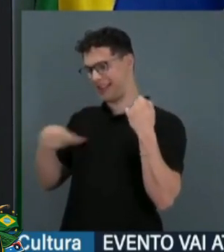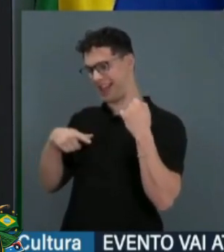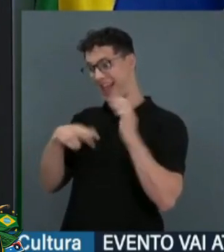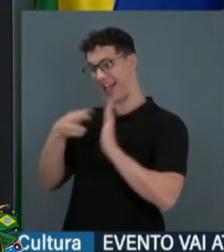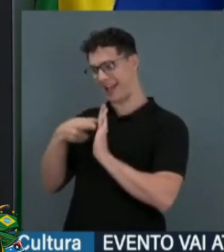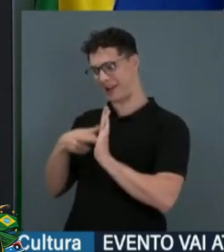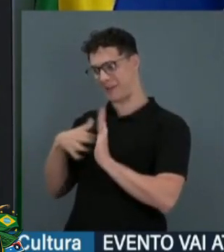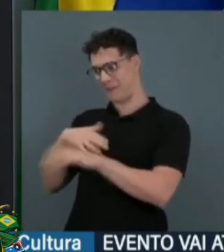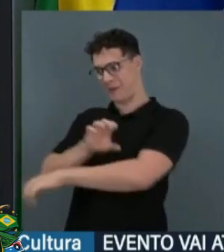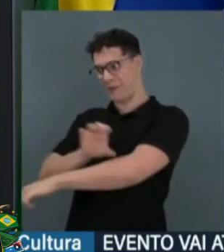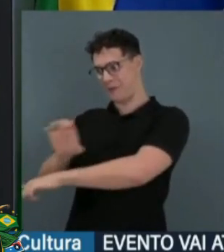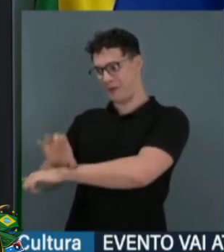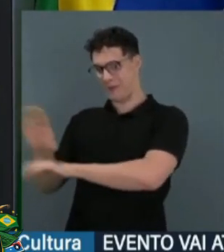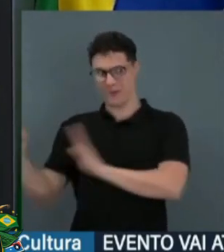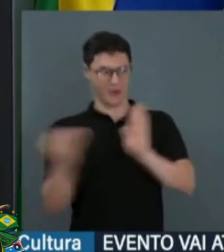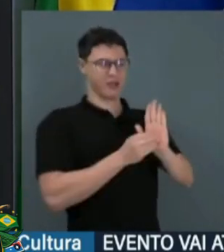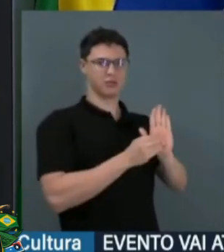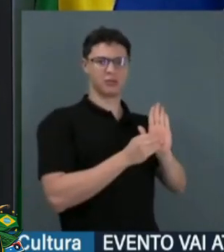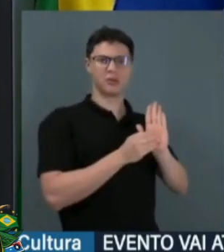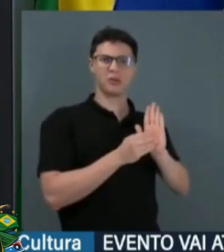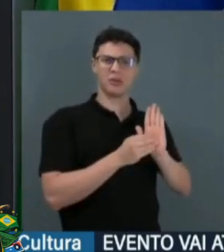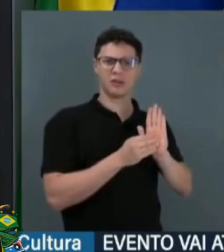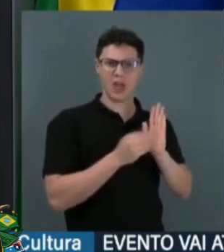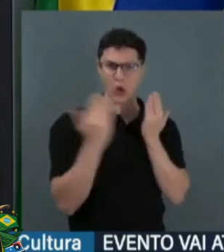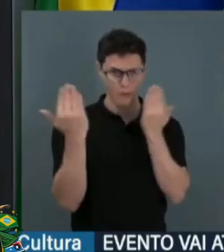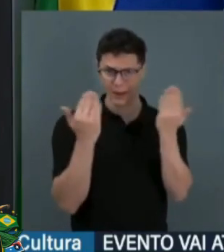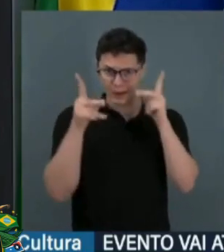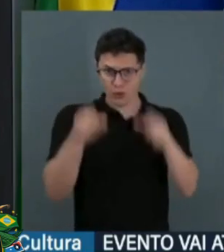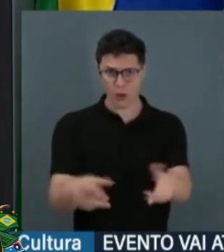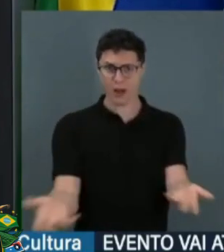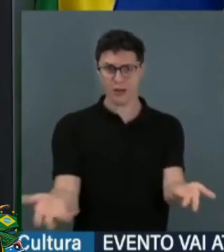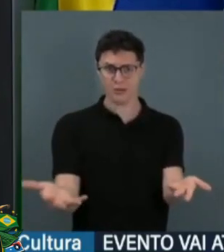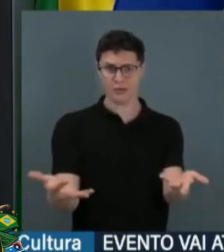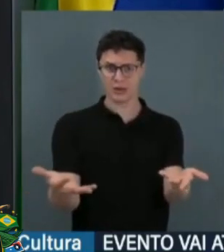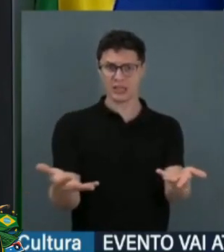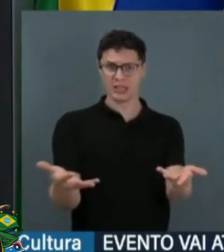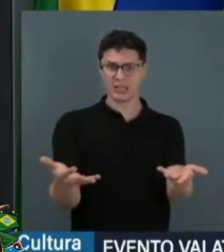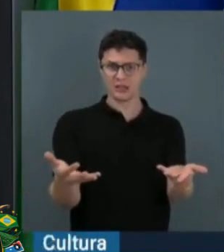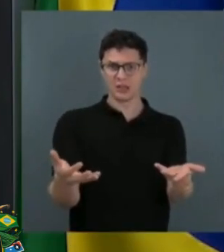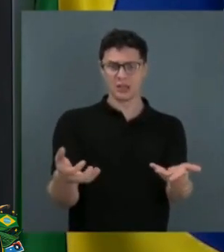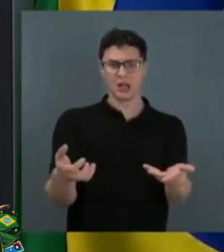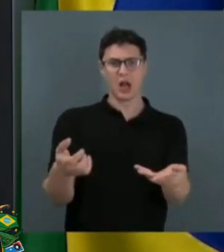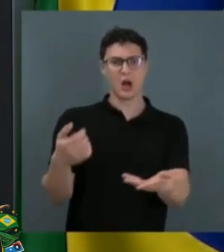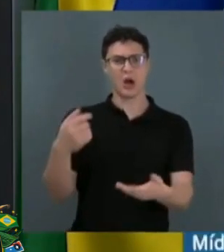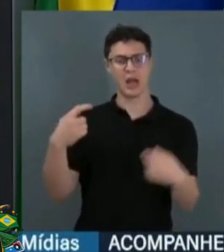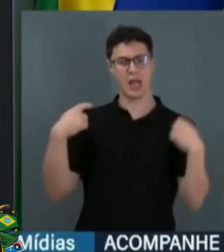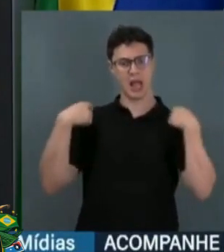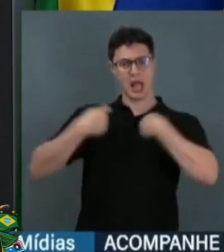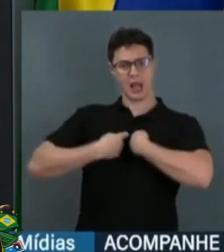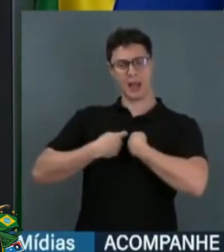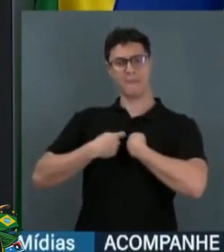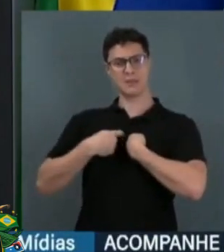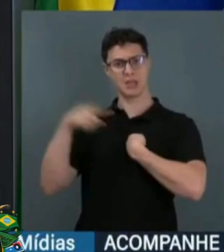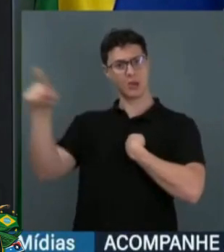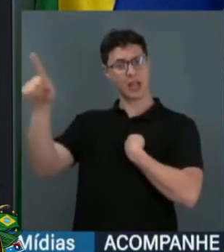É isso que ele fez. É isso que ele fez. Se ele é o guardião da Constituição,